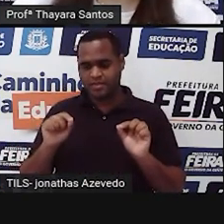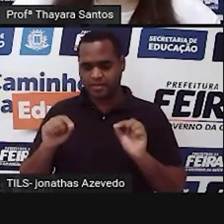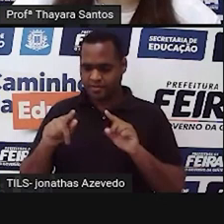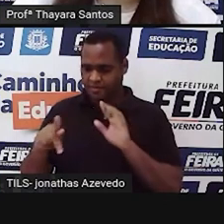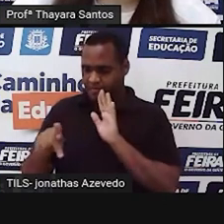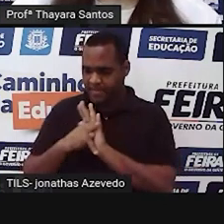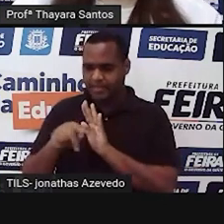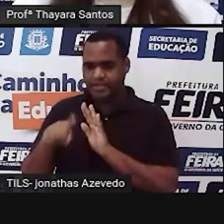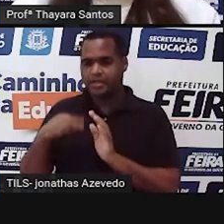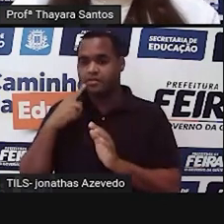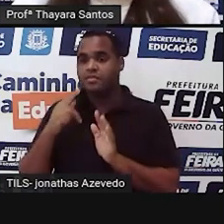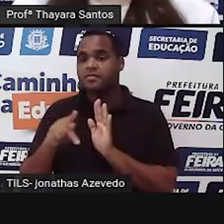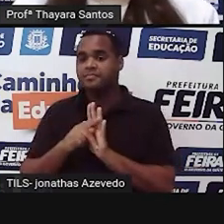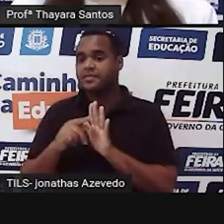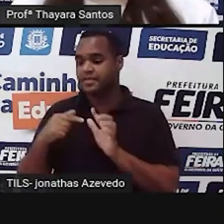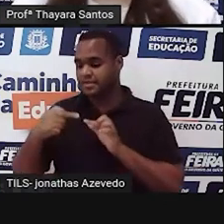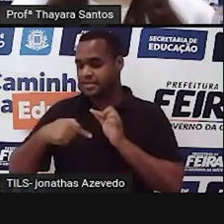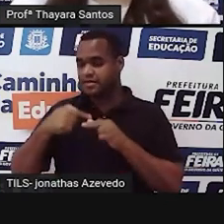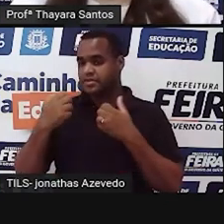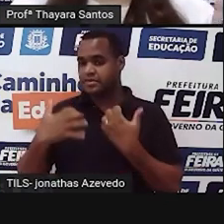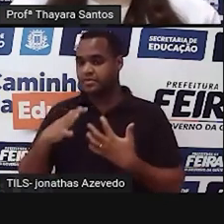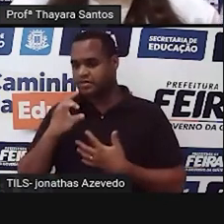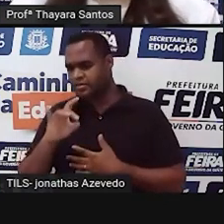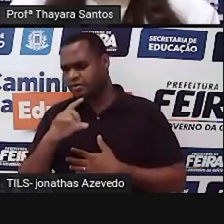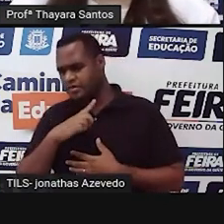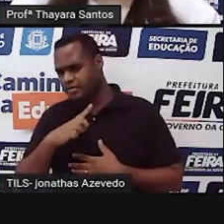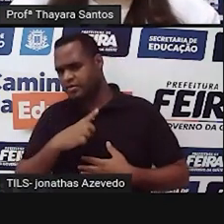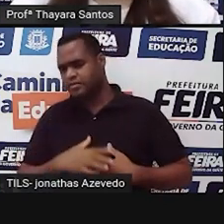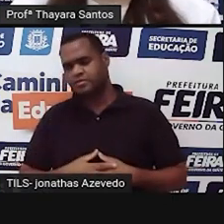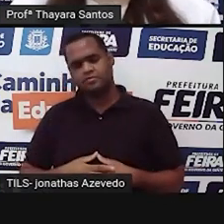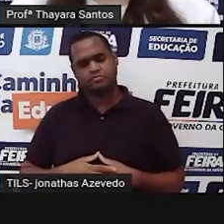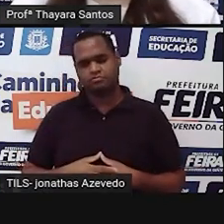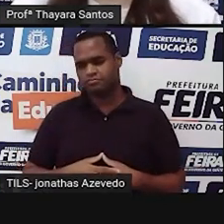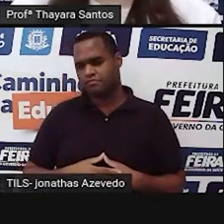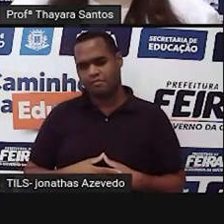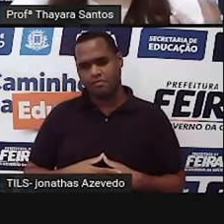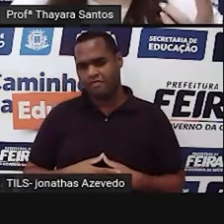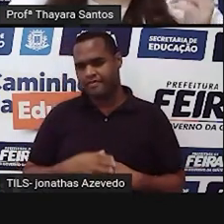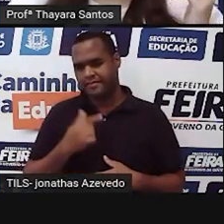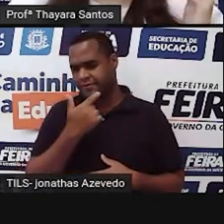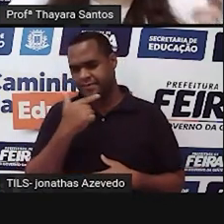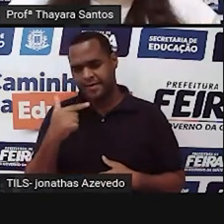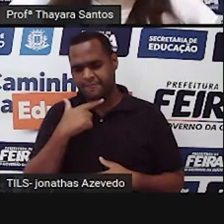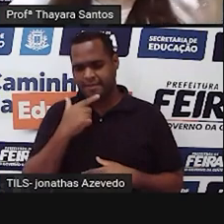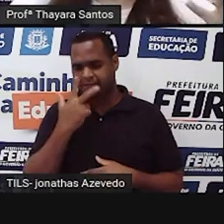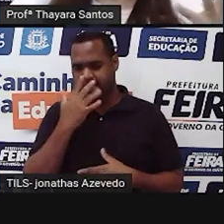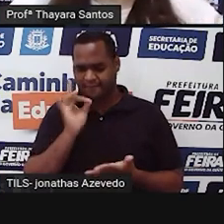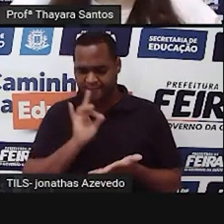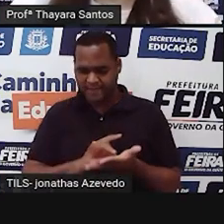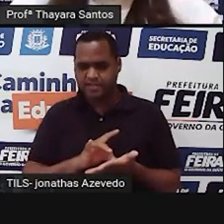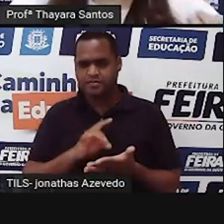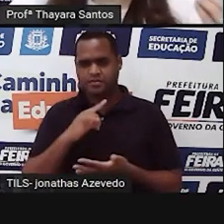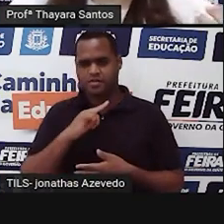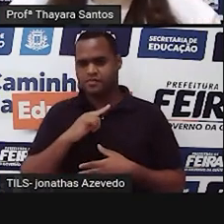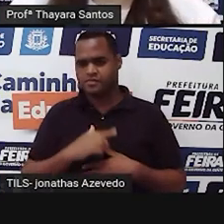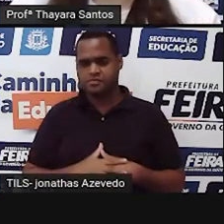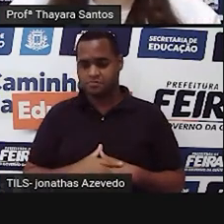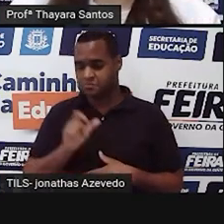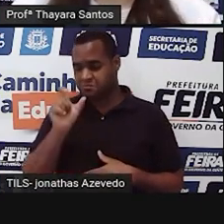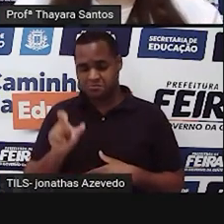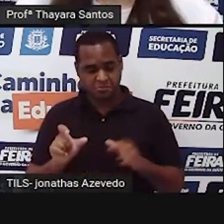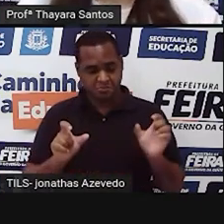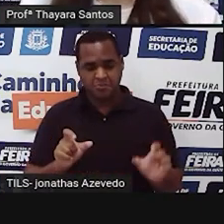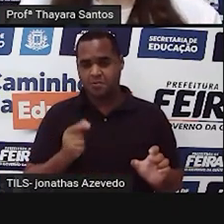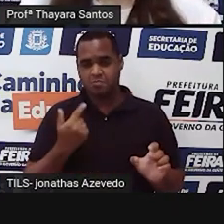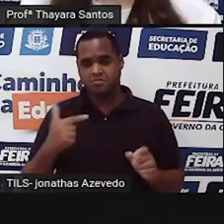chama de genes. As partes que não representam, elas não têm uma validade, né? Não têm uma característica genética